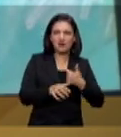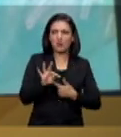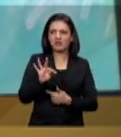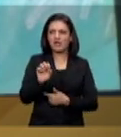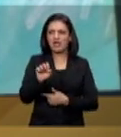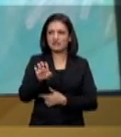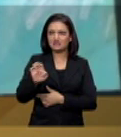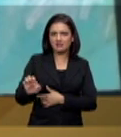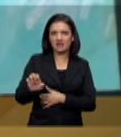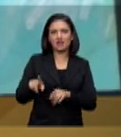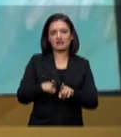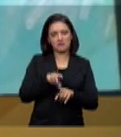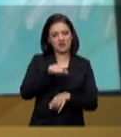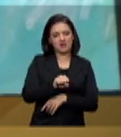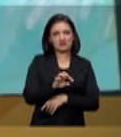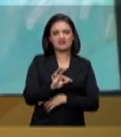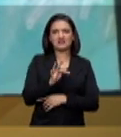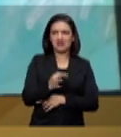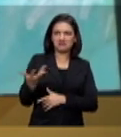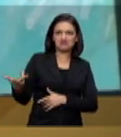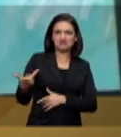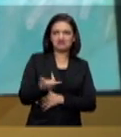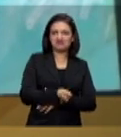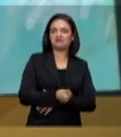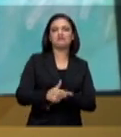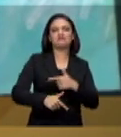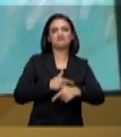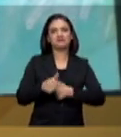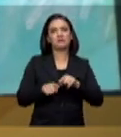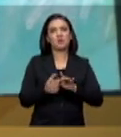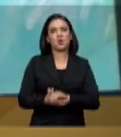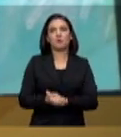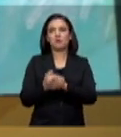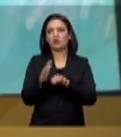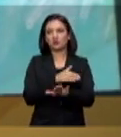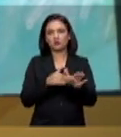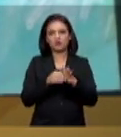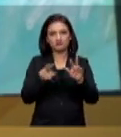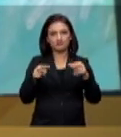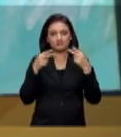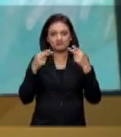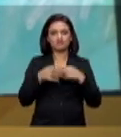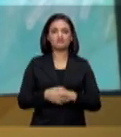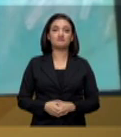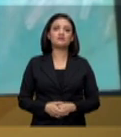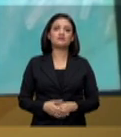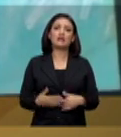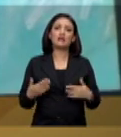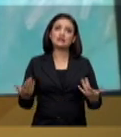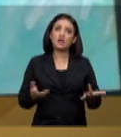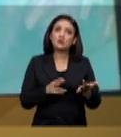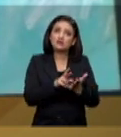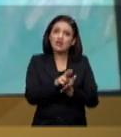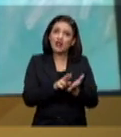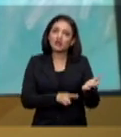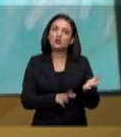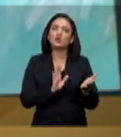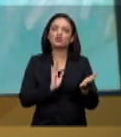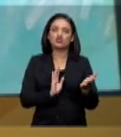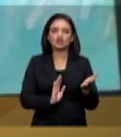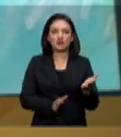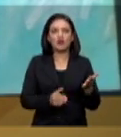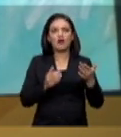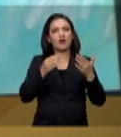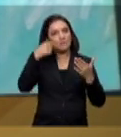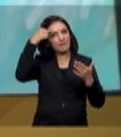aqui no STF, demais colegas que estão nessa sessão. Excelências, no espírito do relatório muito bem posto pelo nobre